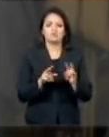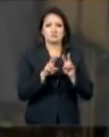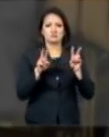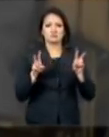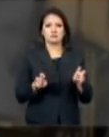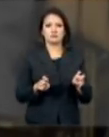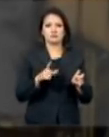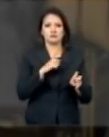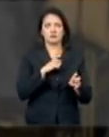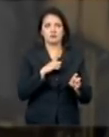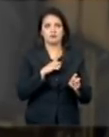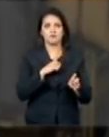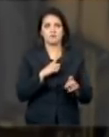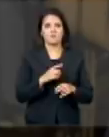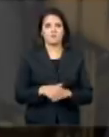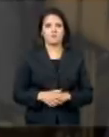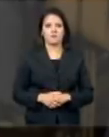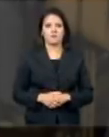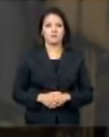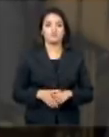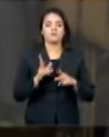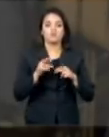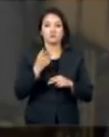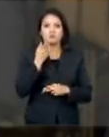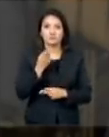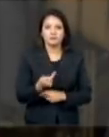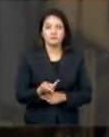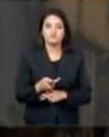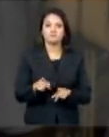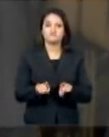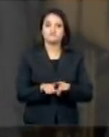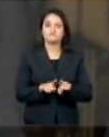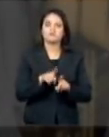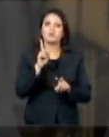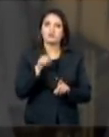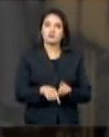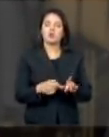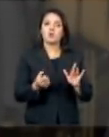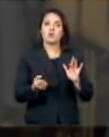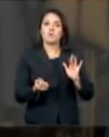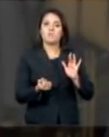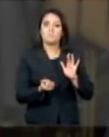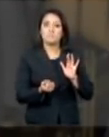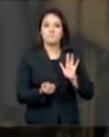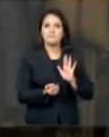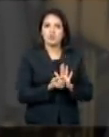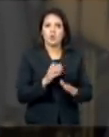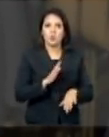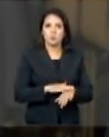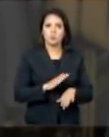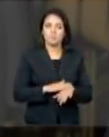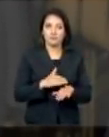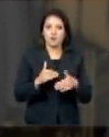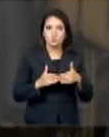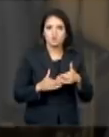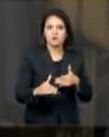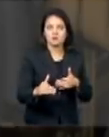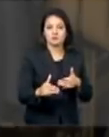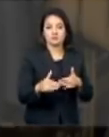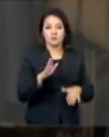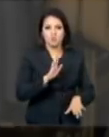como disse anteriormente fixando como marco inicial com o marco de contagem o prazo